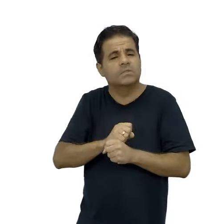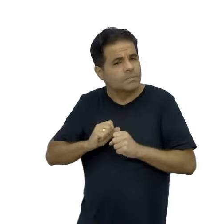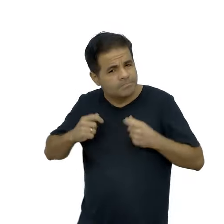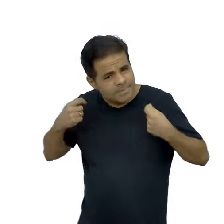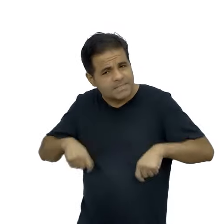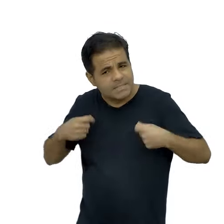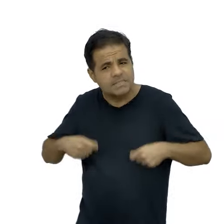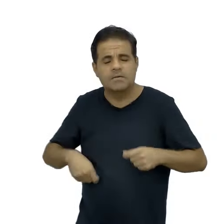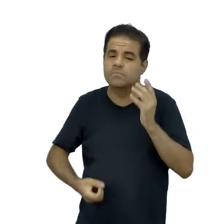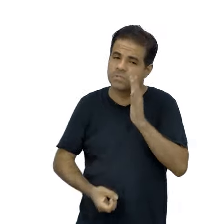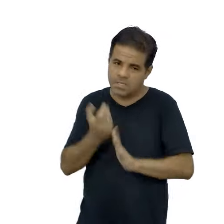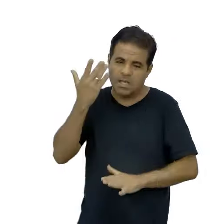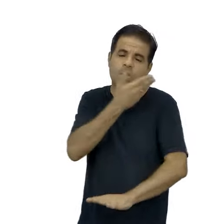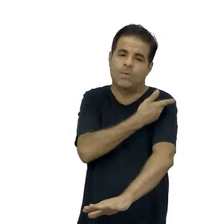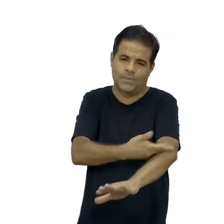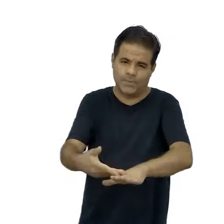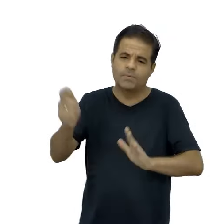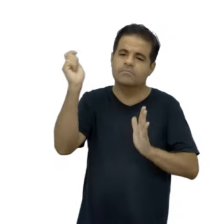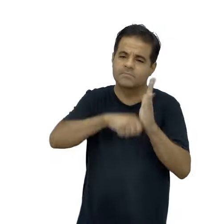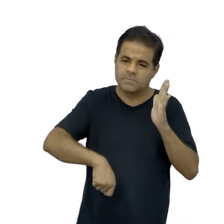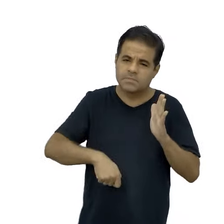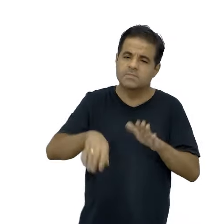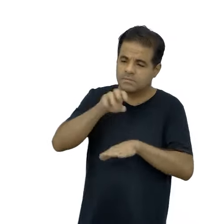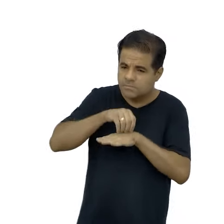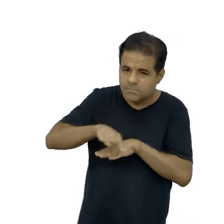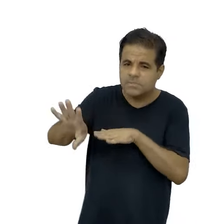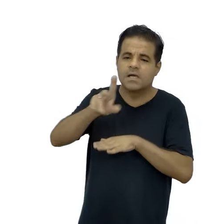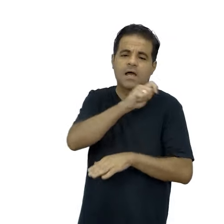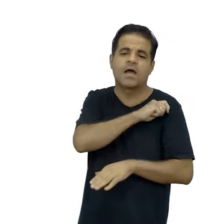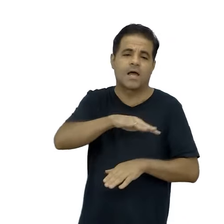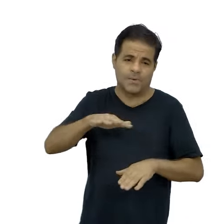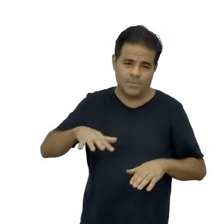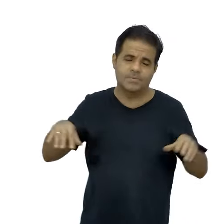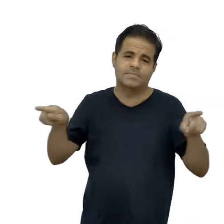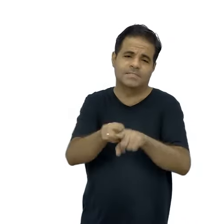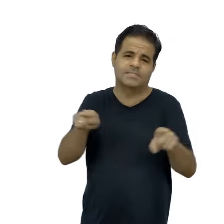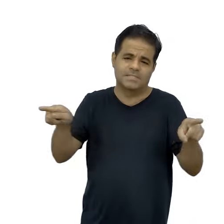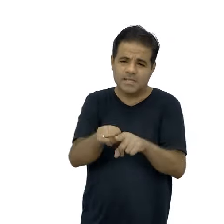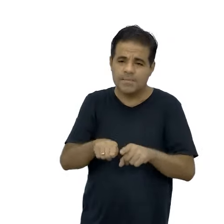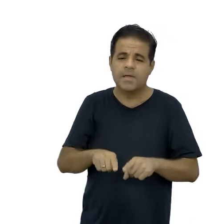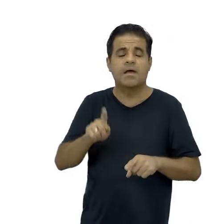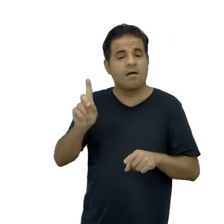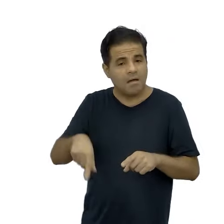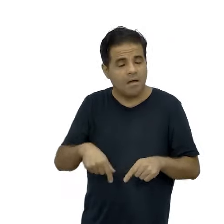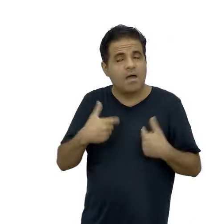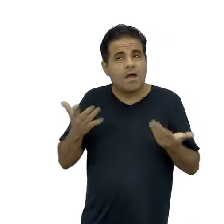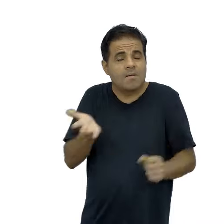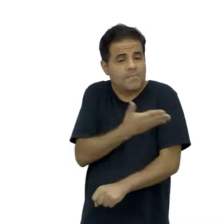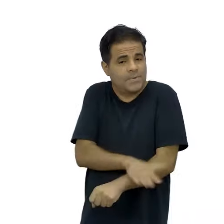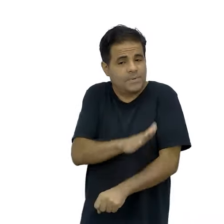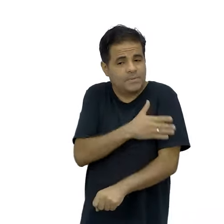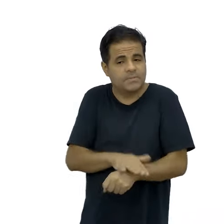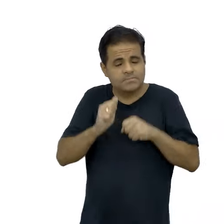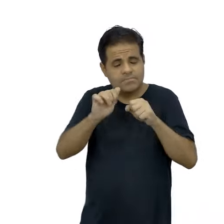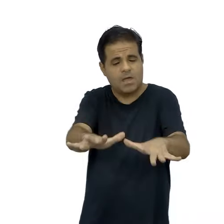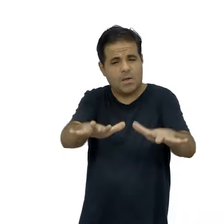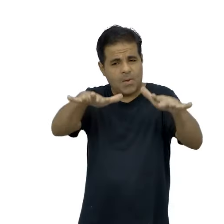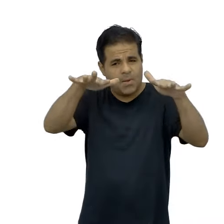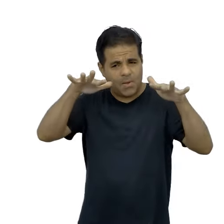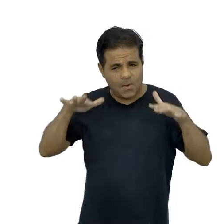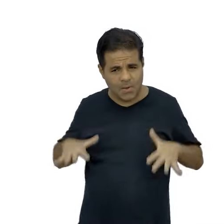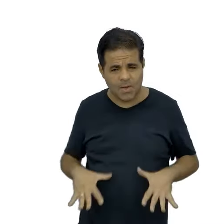precisamos criar o hábito de registrar e passar isso para os nossos alunos também. Fazer também o exercício da plenária,